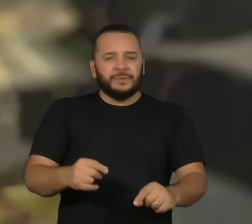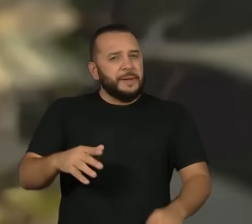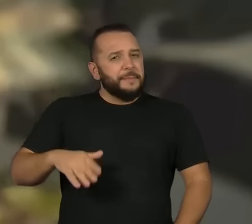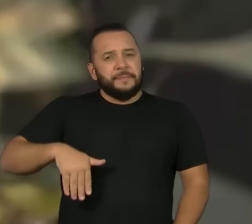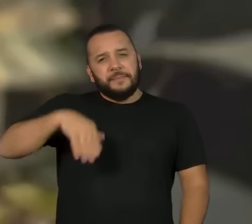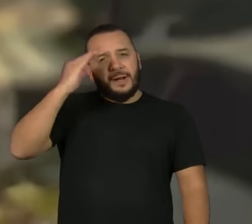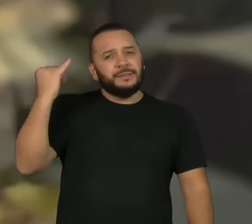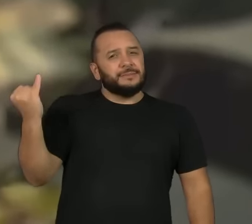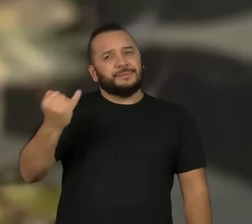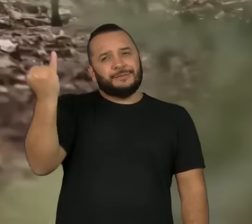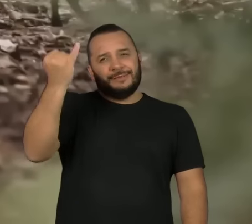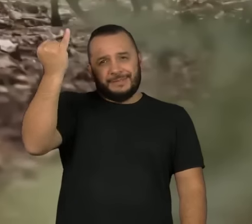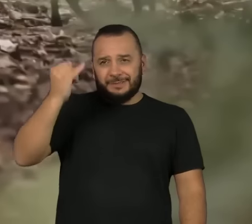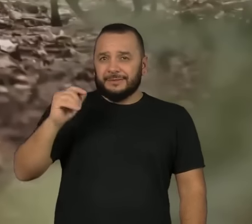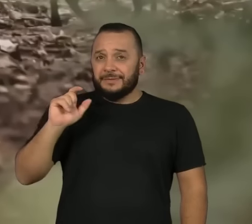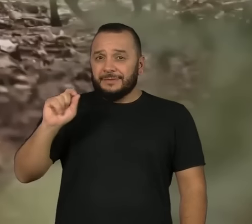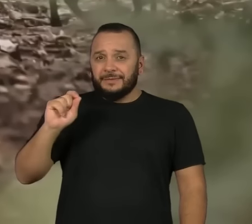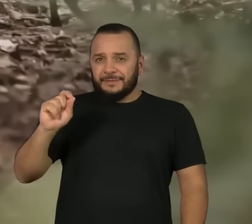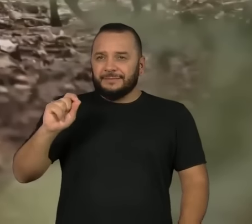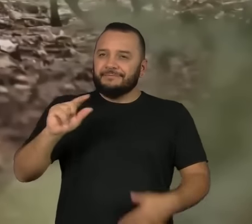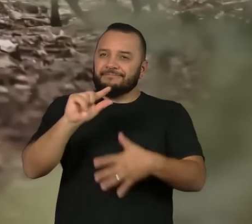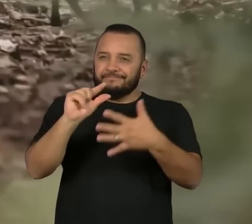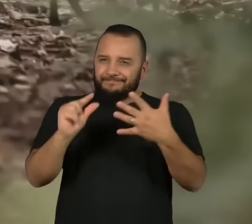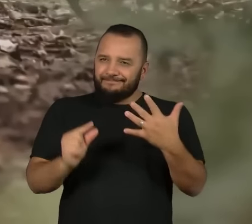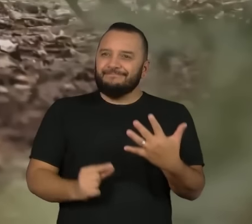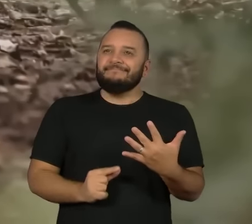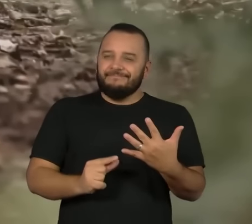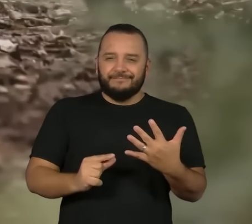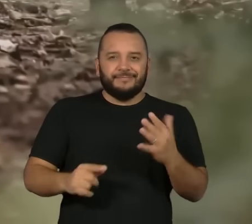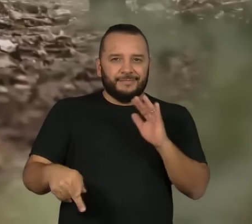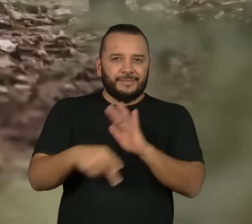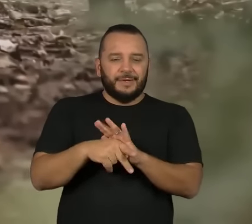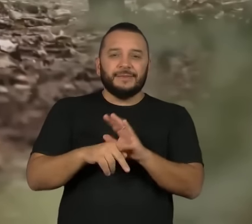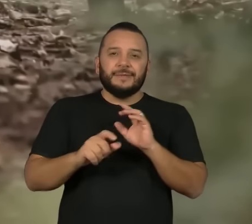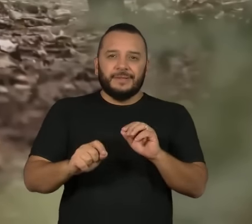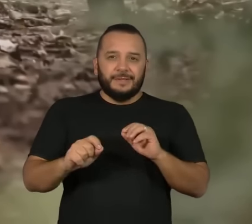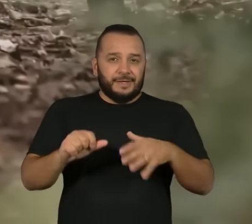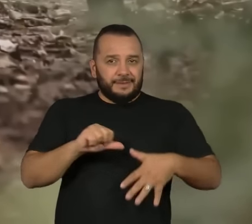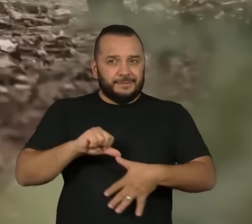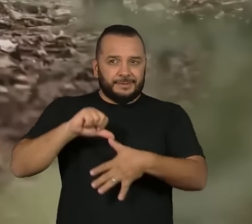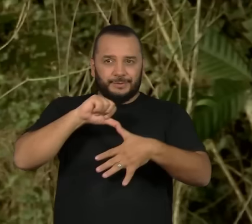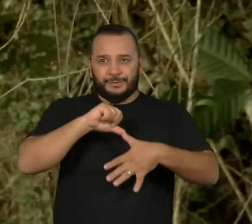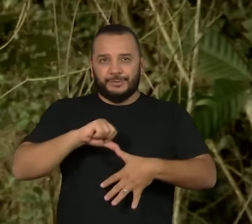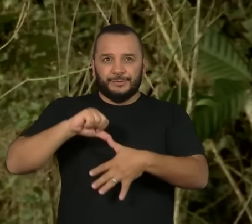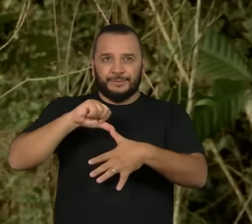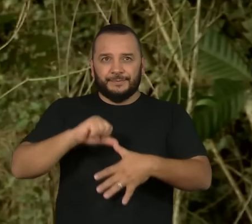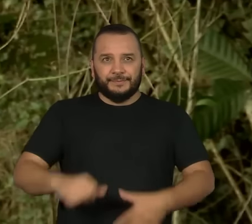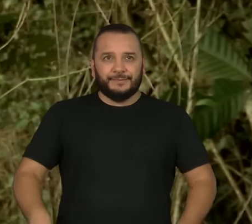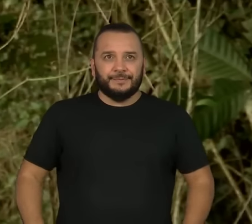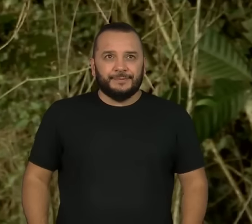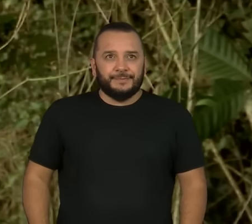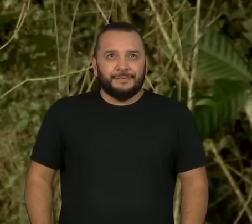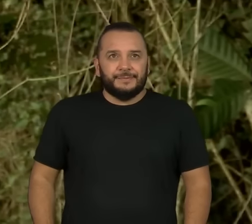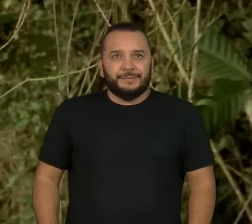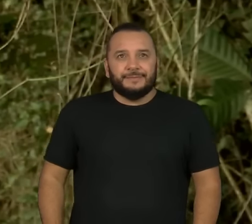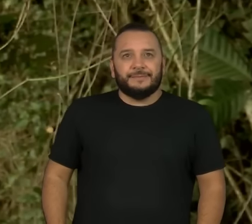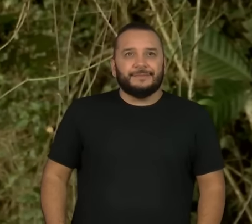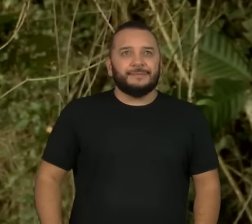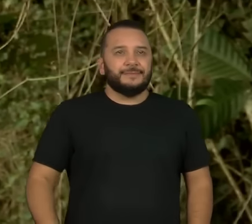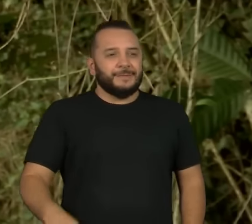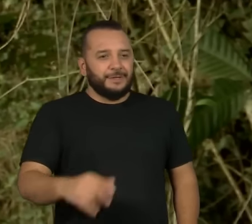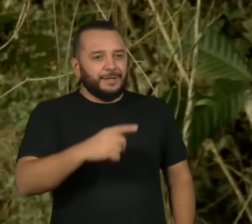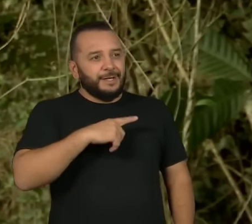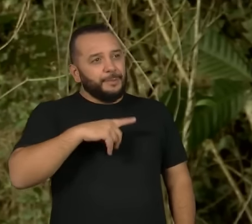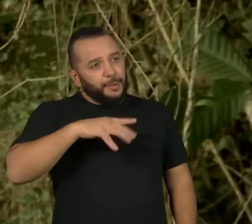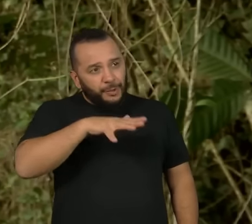mais importantes remanescentes de Mata Atlântica da América do Sul. É como uma área